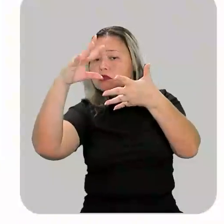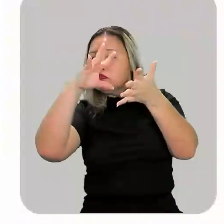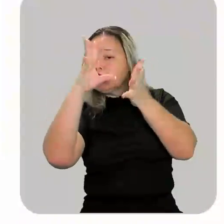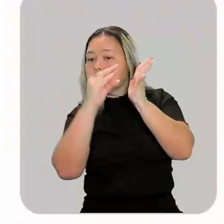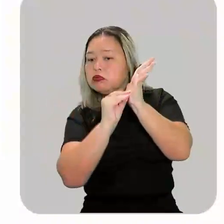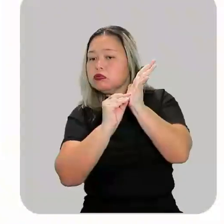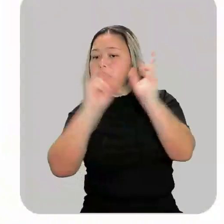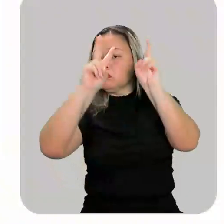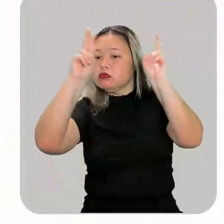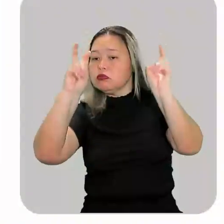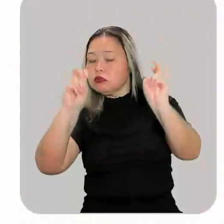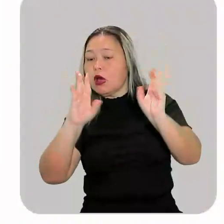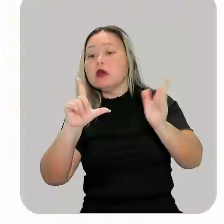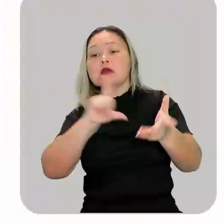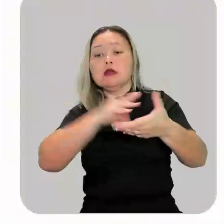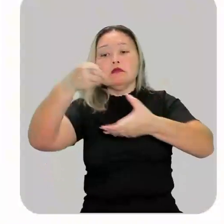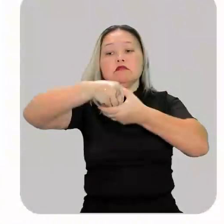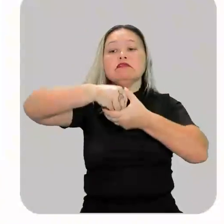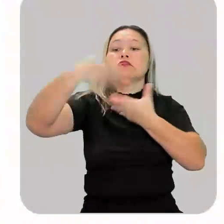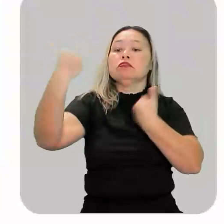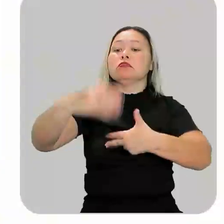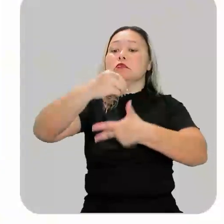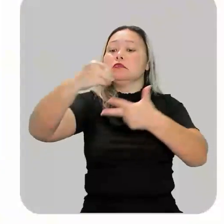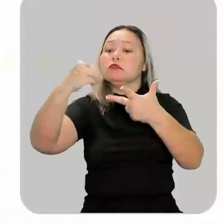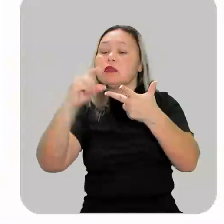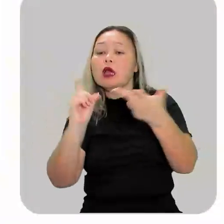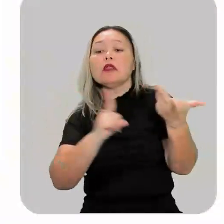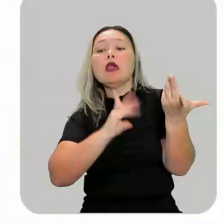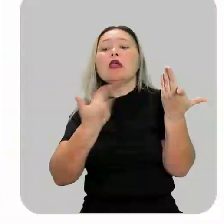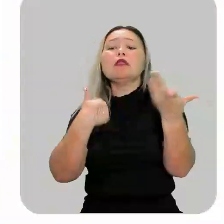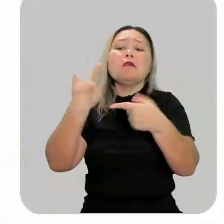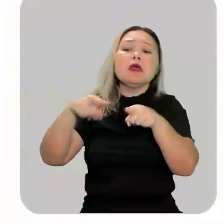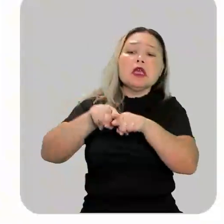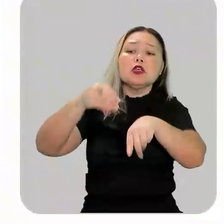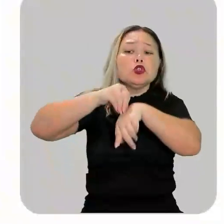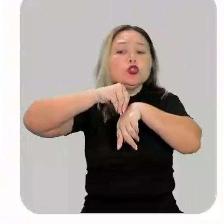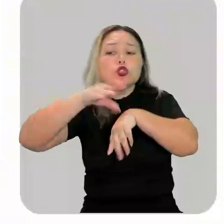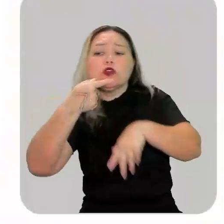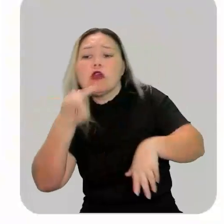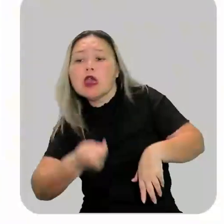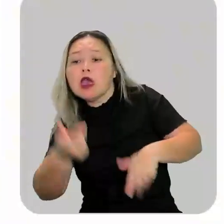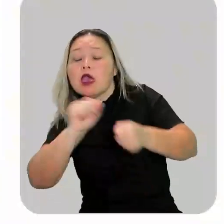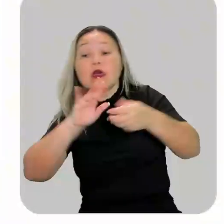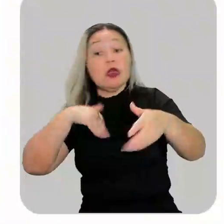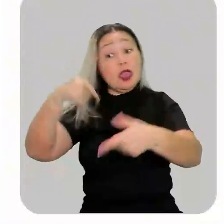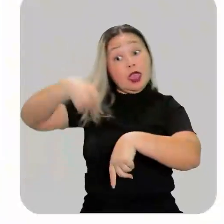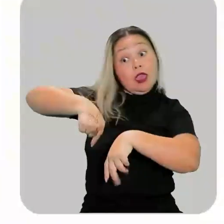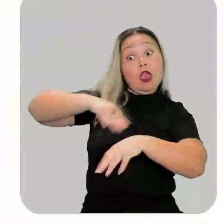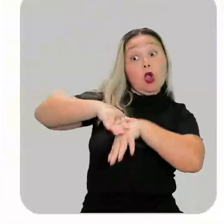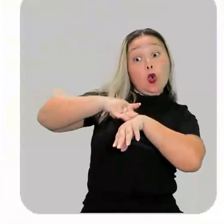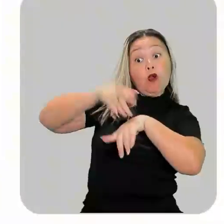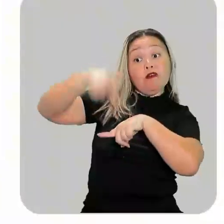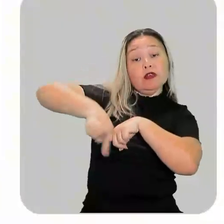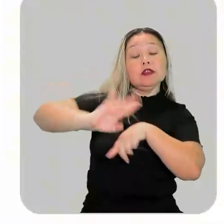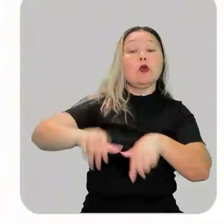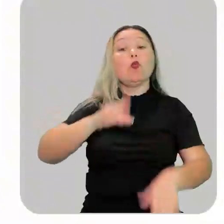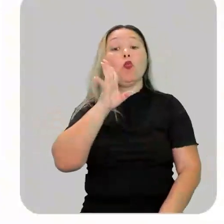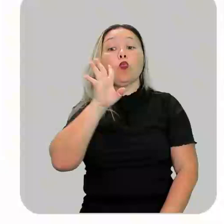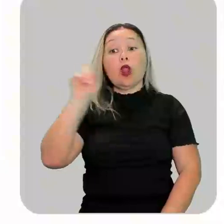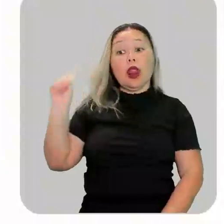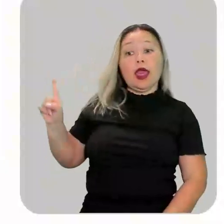caem no Enem, tá certo? E com isso a gente traz dicas também, a gente vai estar aqui conversando com vocês. Vamos ver? O legal aqui,